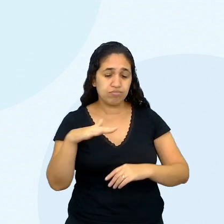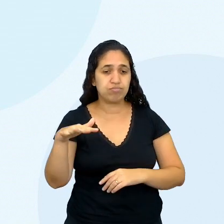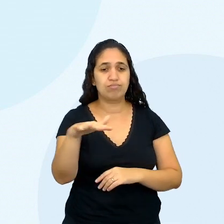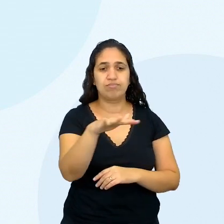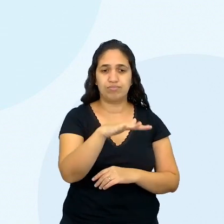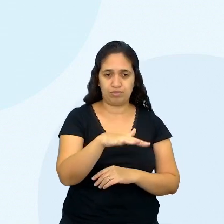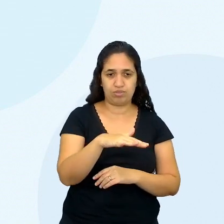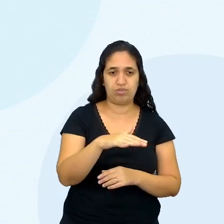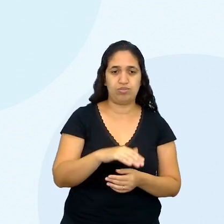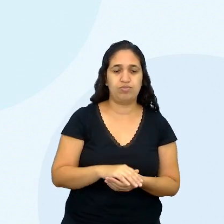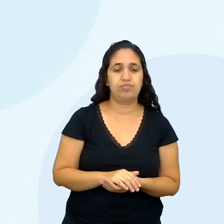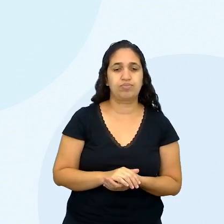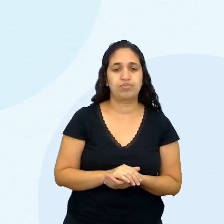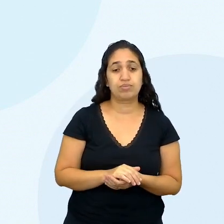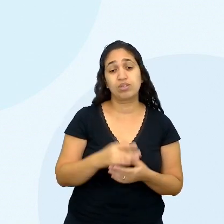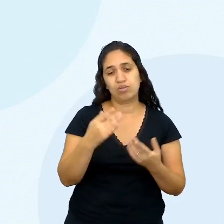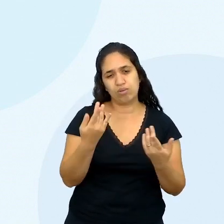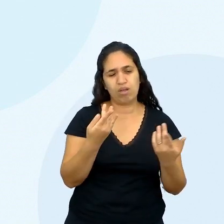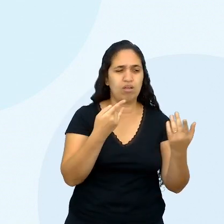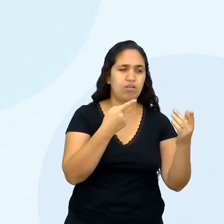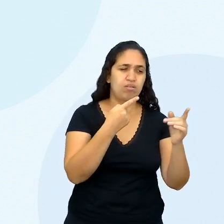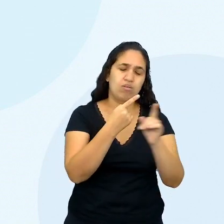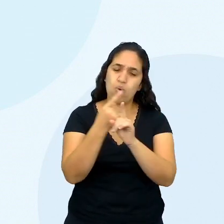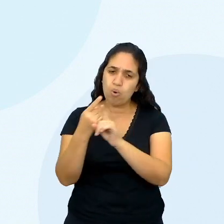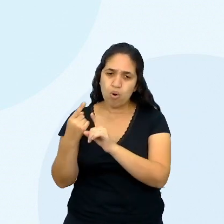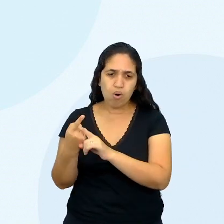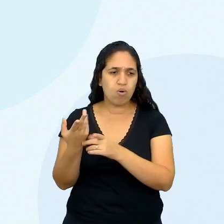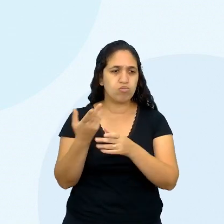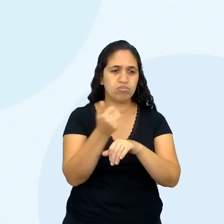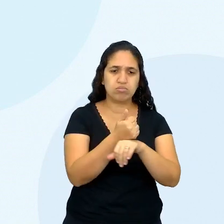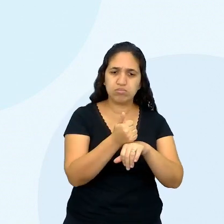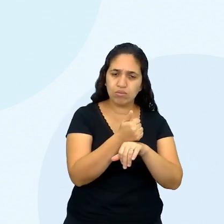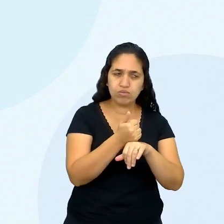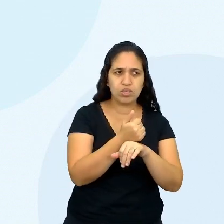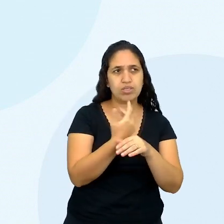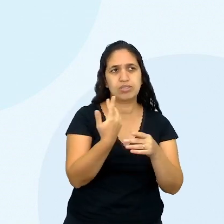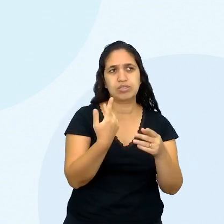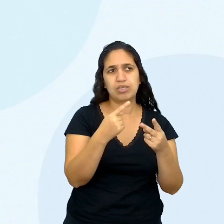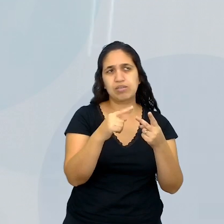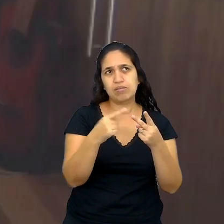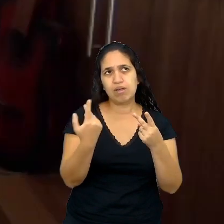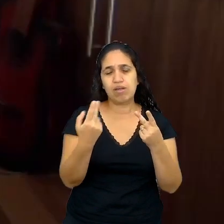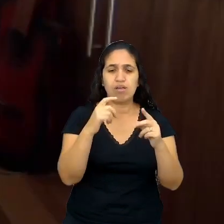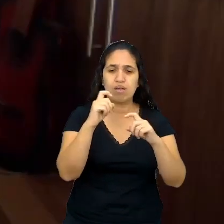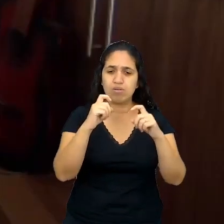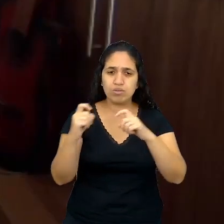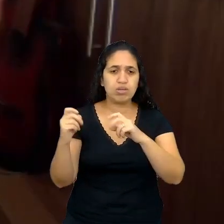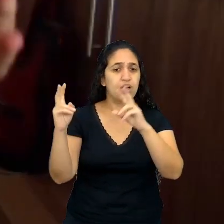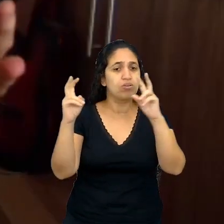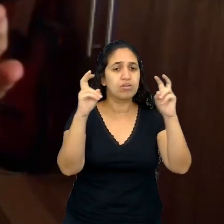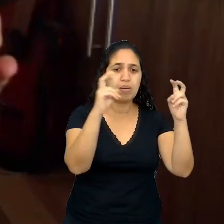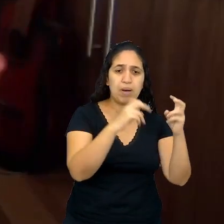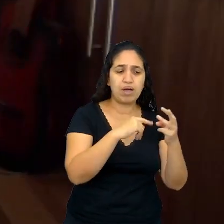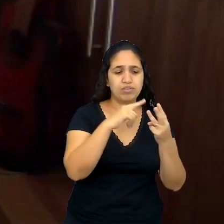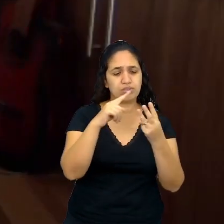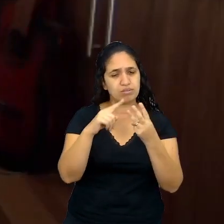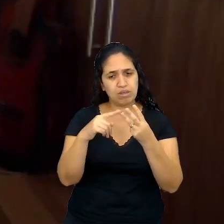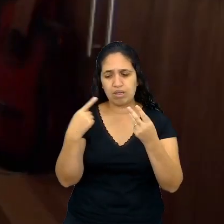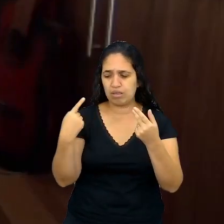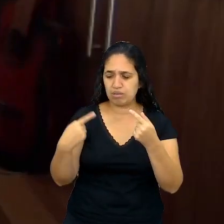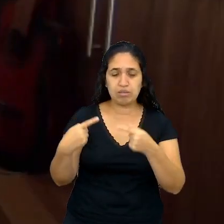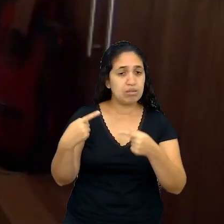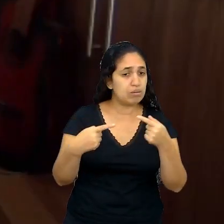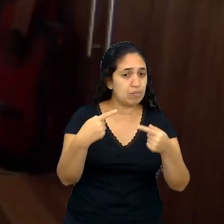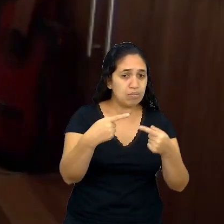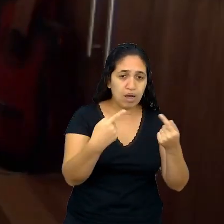isso a gente tem encontros com especialistas, a gente tem reuniões temáticas, a gente tem cines-debate em parceria